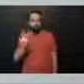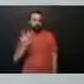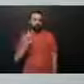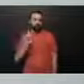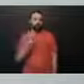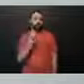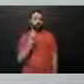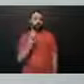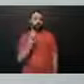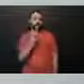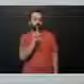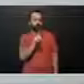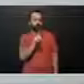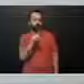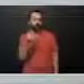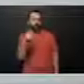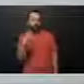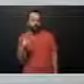14,